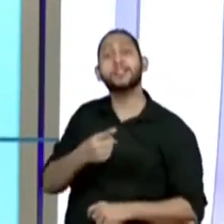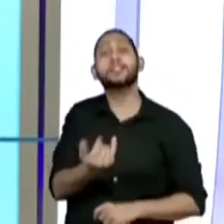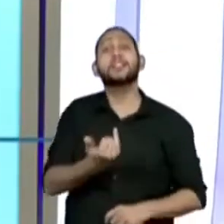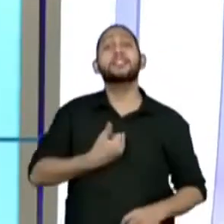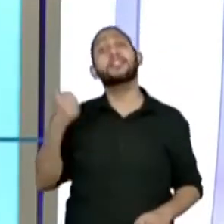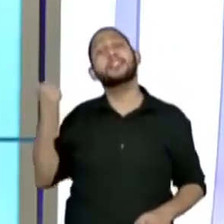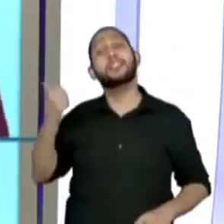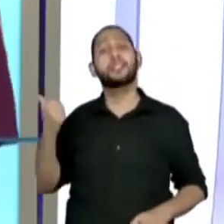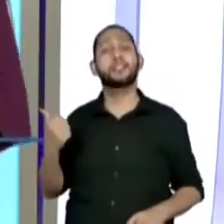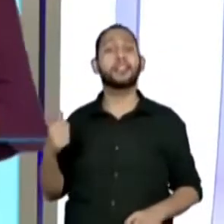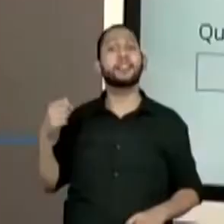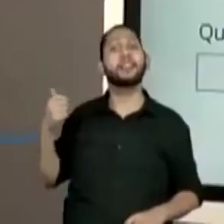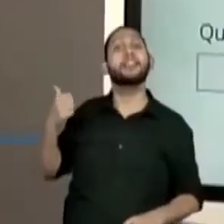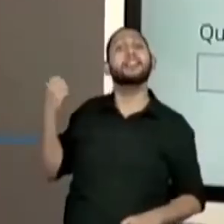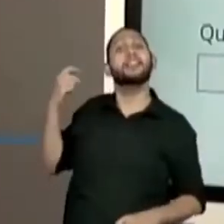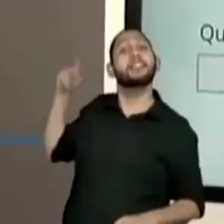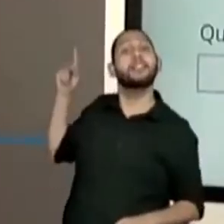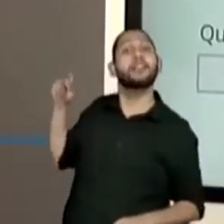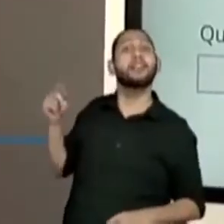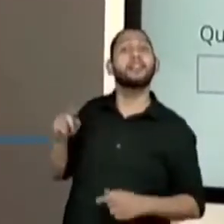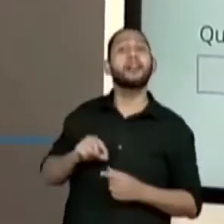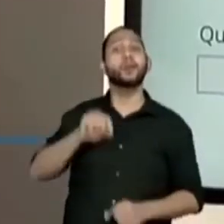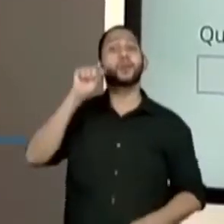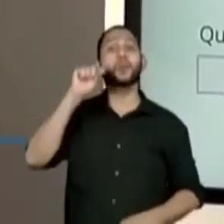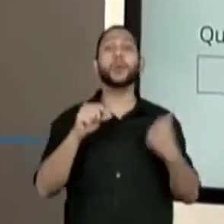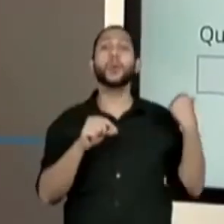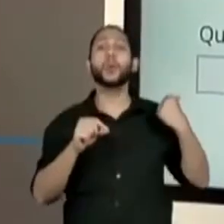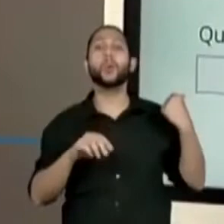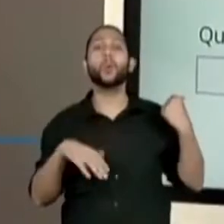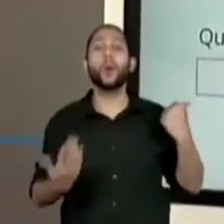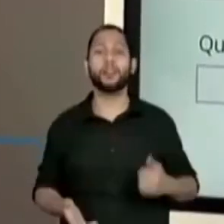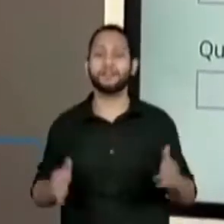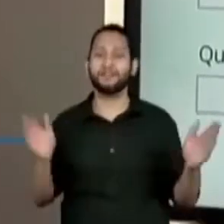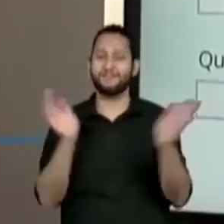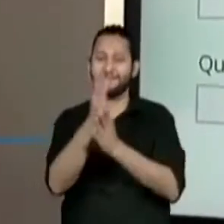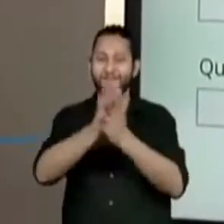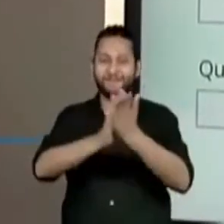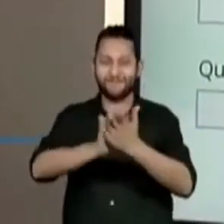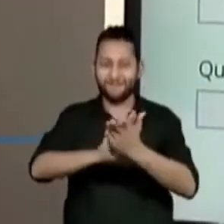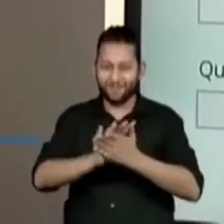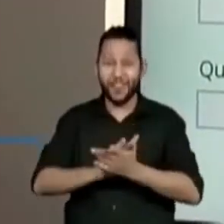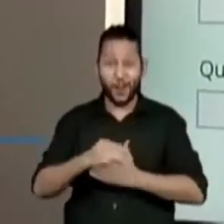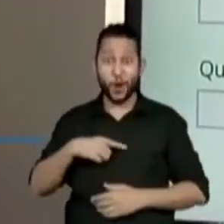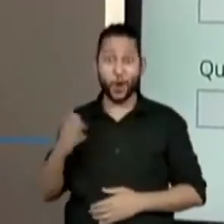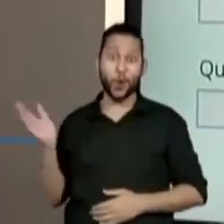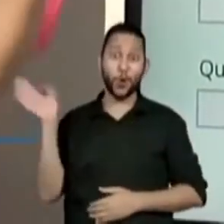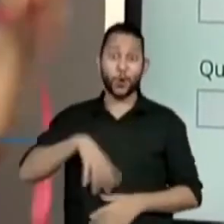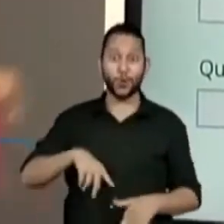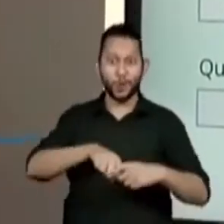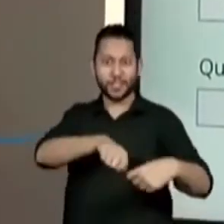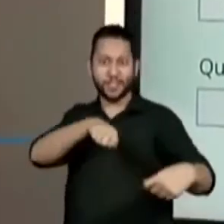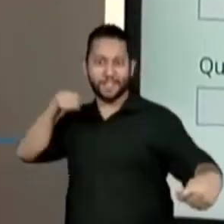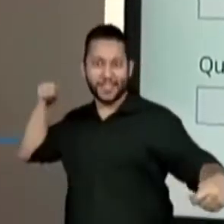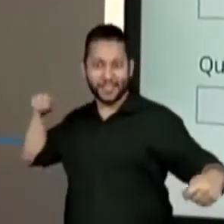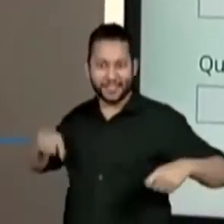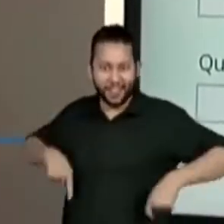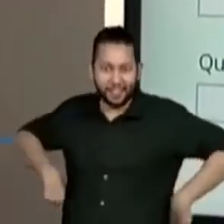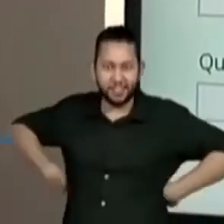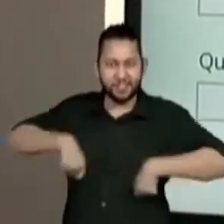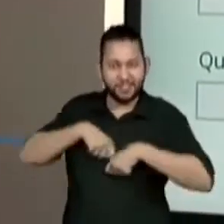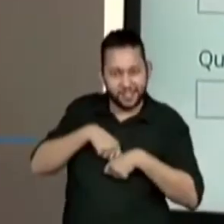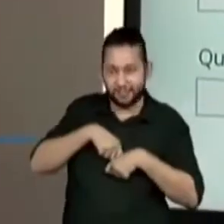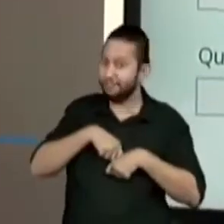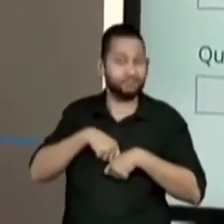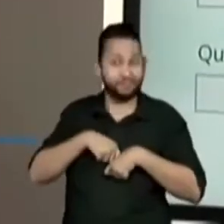por quê? Porque eu trouxe hoje a minha fita métrica mágica. E no